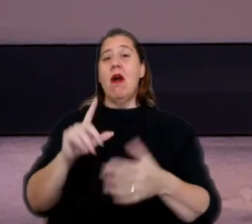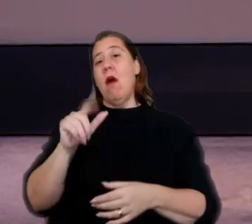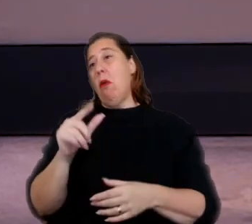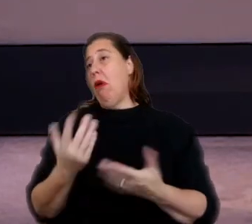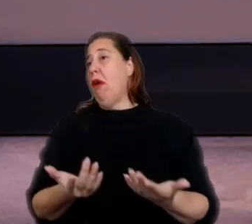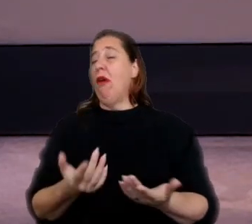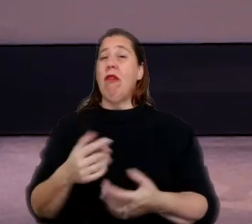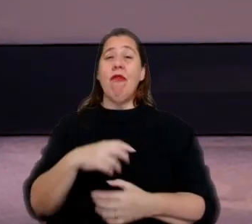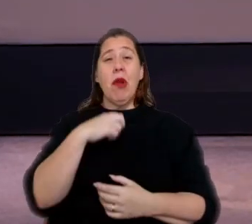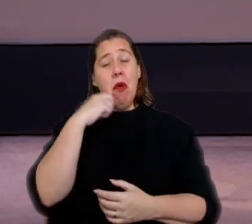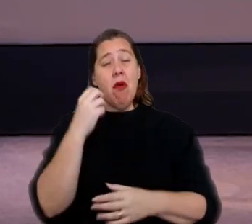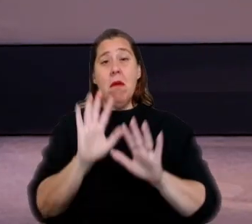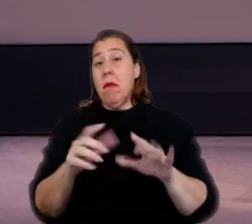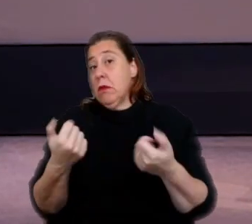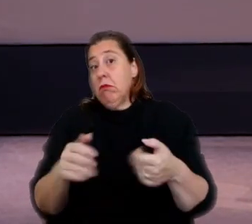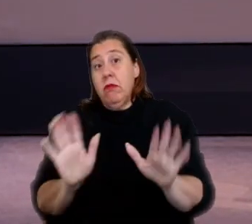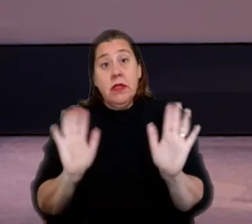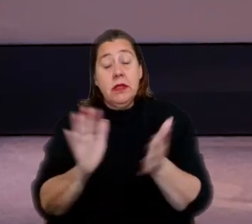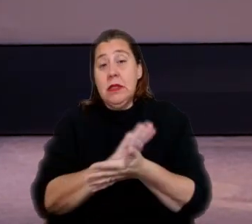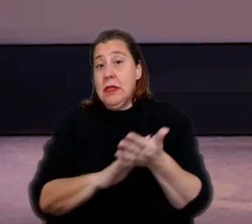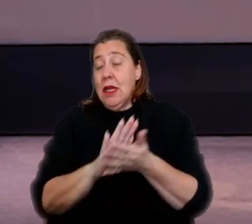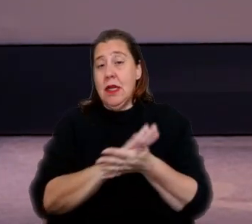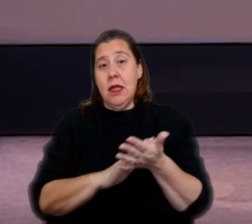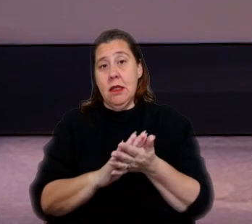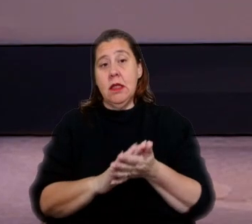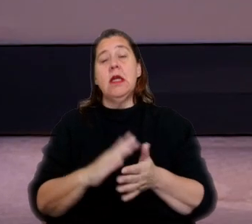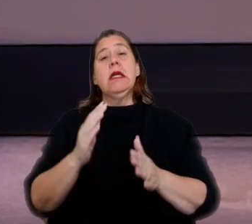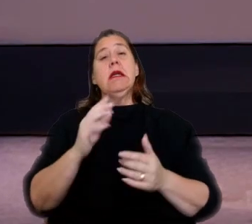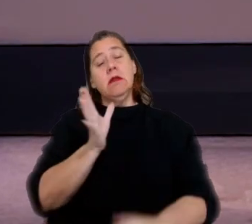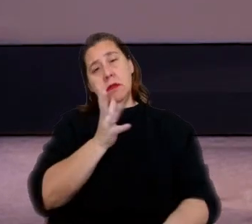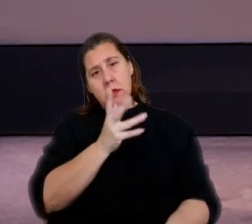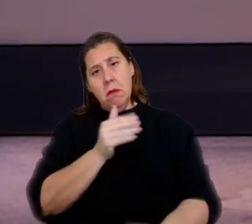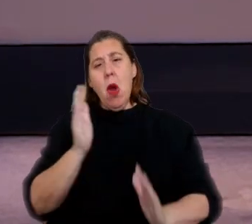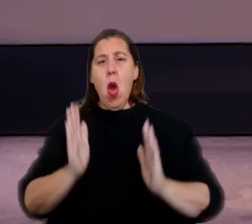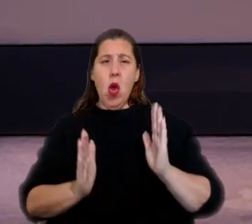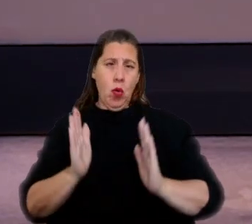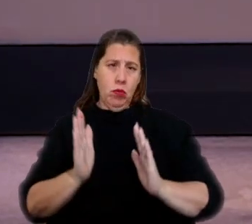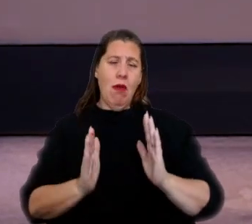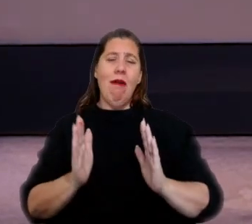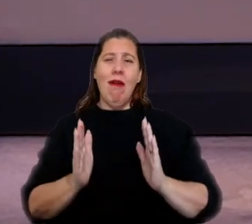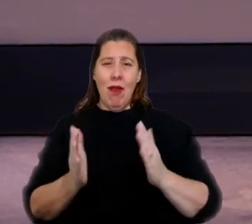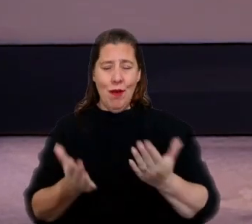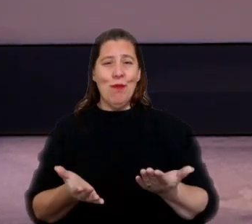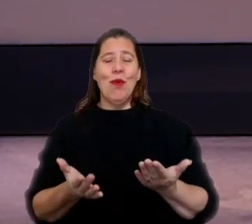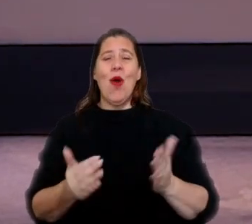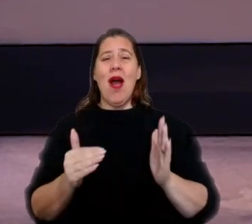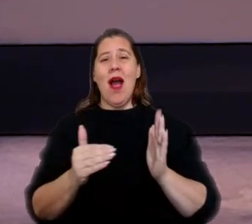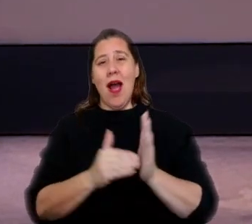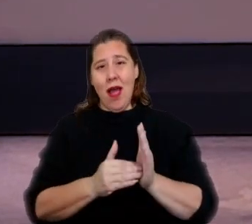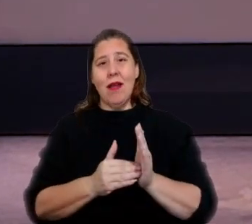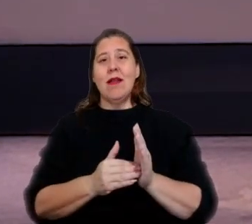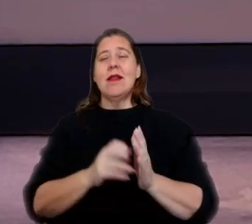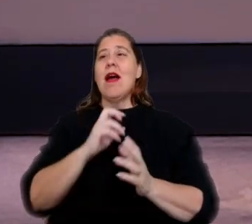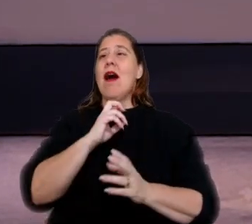fazer, não é uma patologia, é algo fisiológico, mas que eu queria marcar que toma um tempo e tem uma exposição, toma um